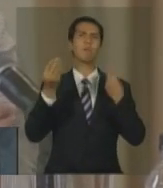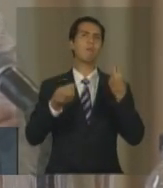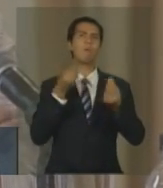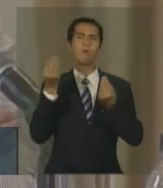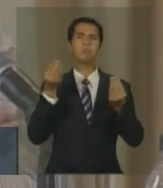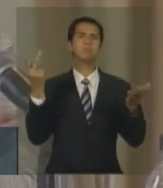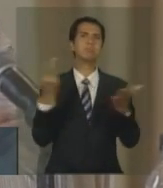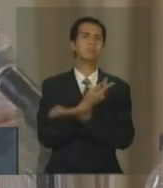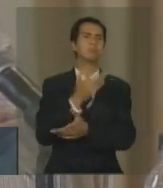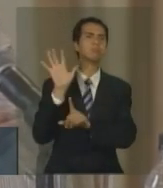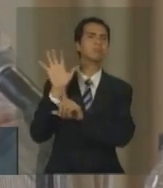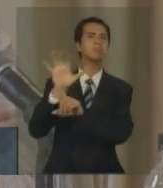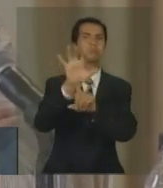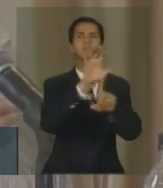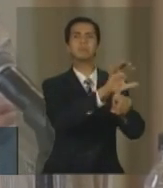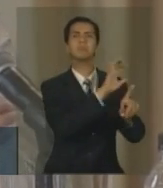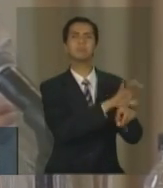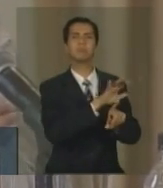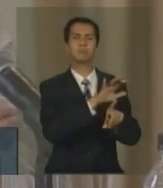vizinhos.